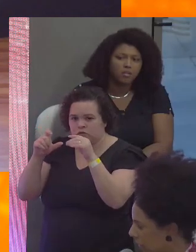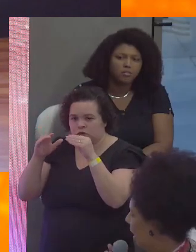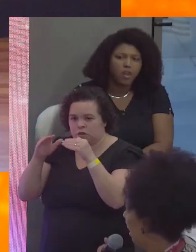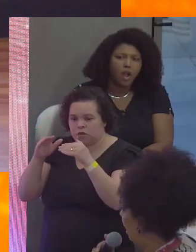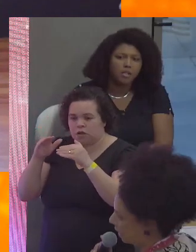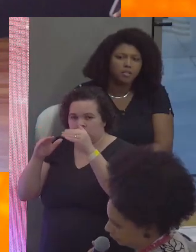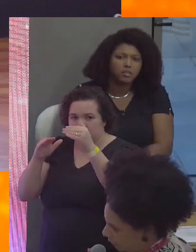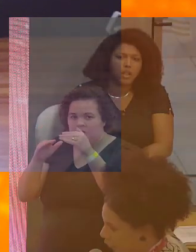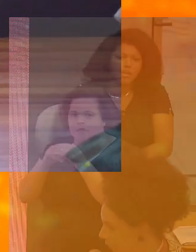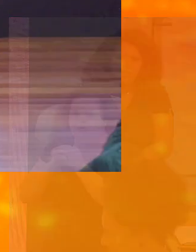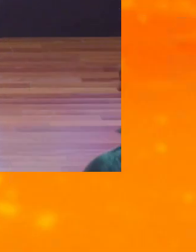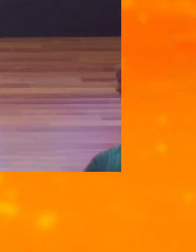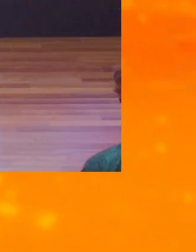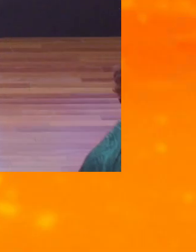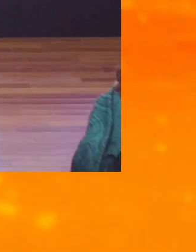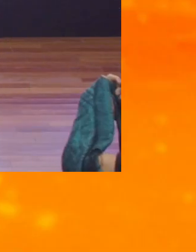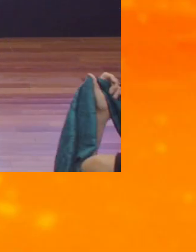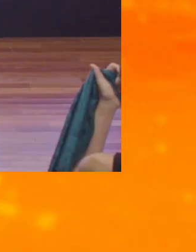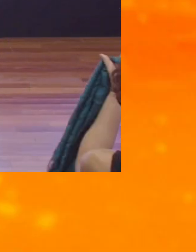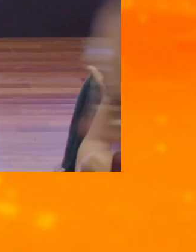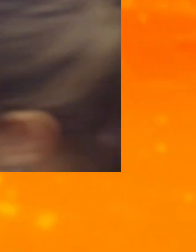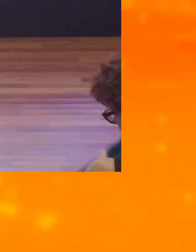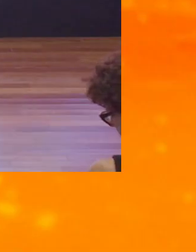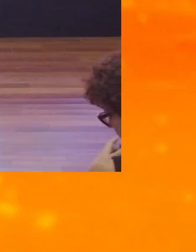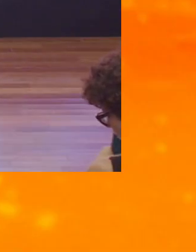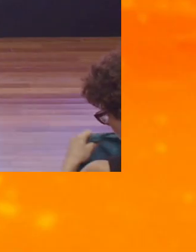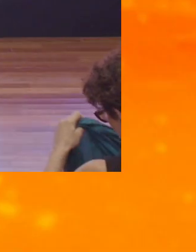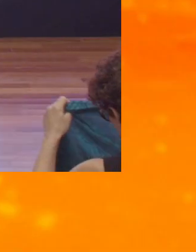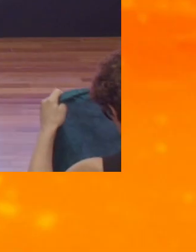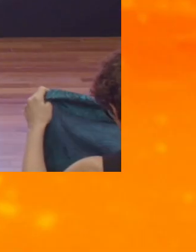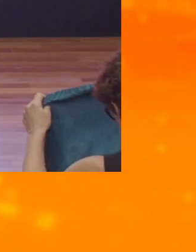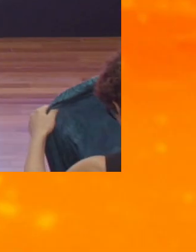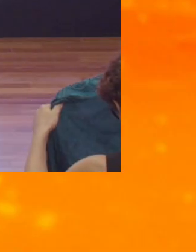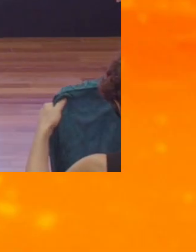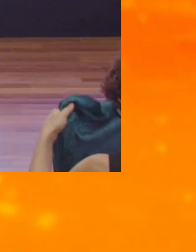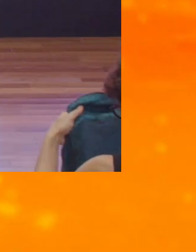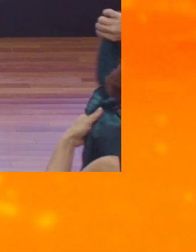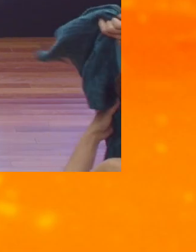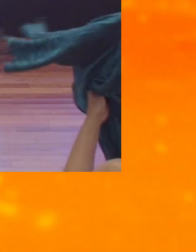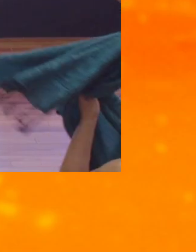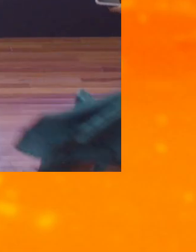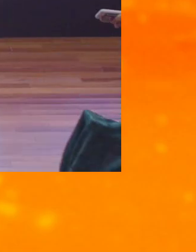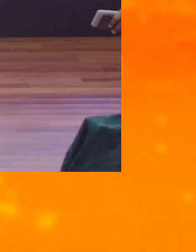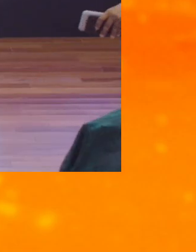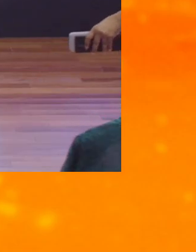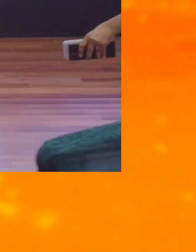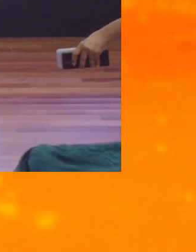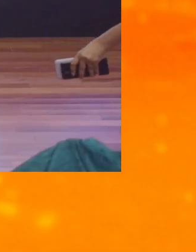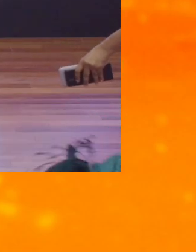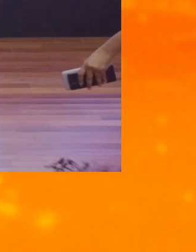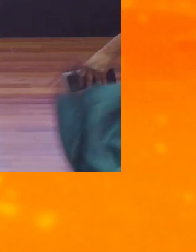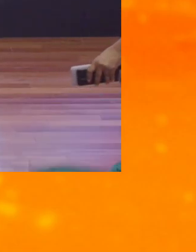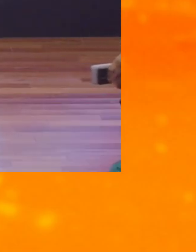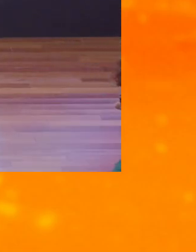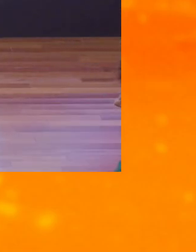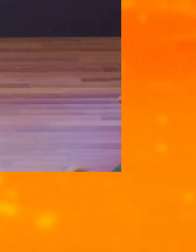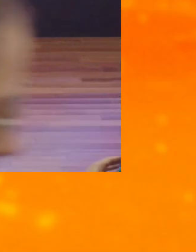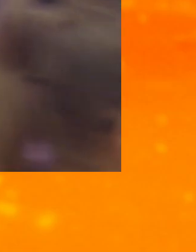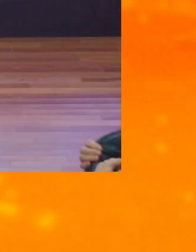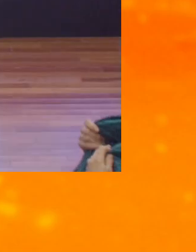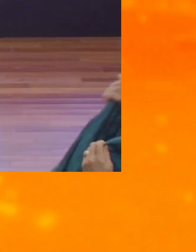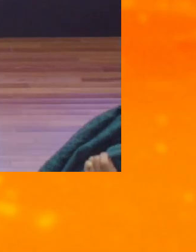cima. Aí, se vocês puderem subir um pouquinho. E Débora, se puder vir para essa daqui. Opa.